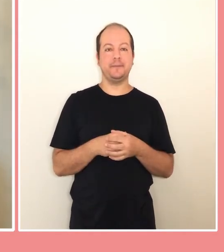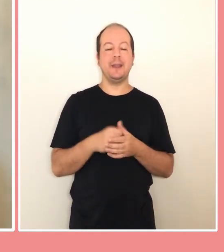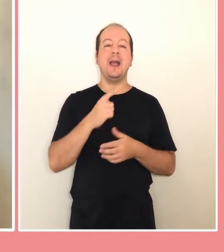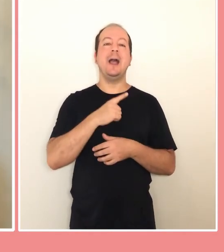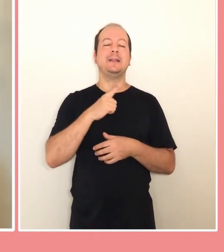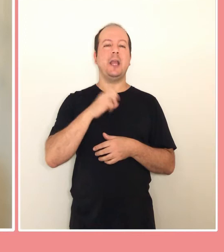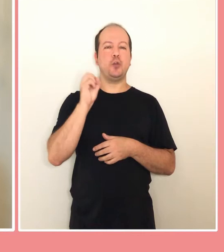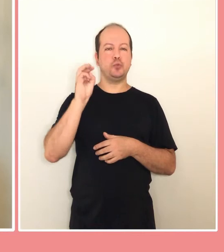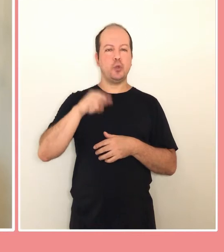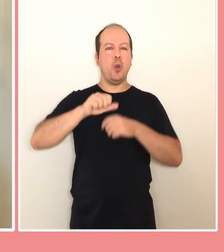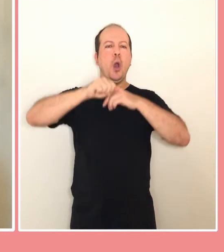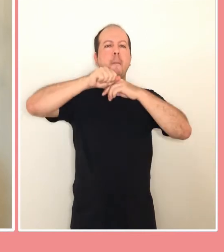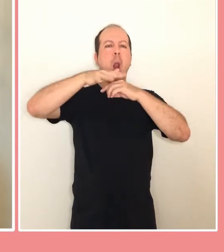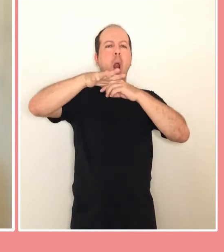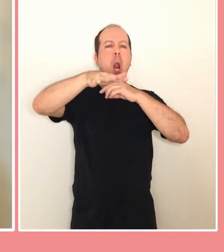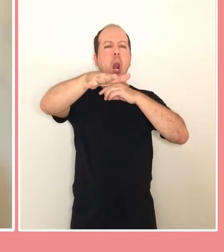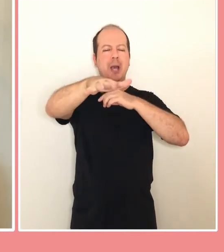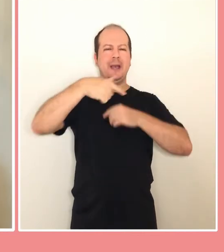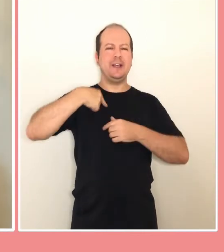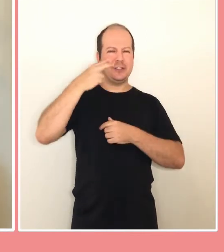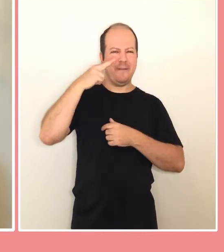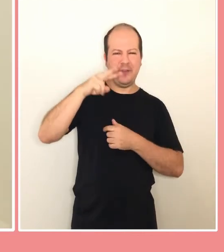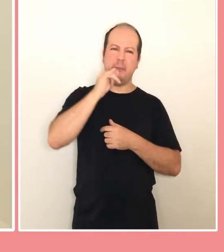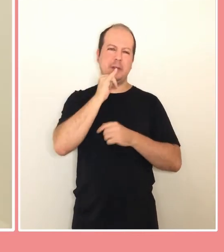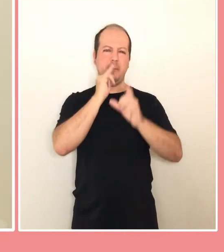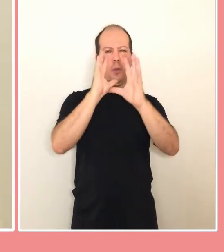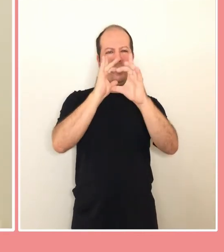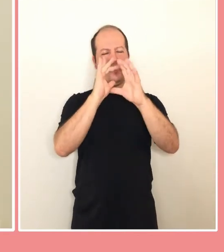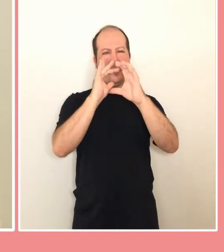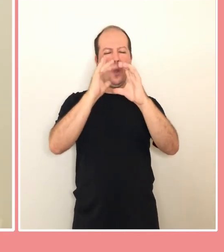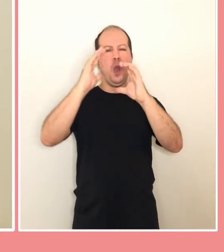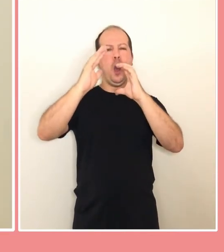uma ressonância, como vocês já devem ter visto, instrumentos de sopro, tuba,